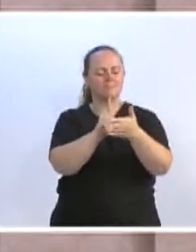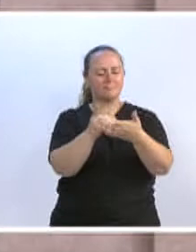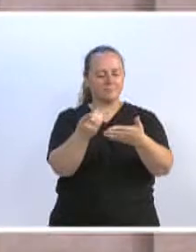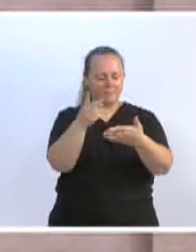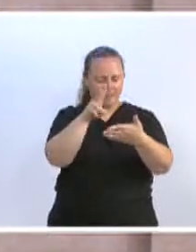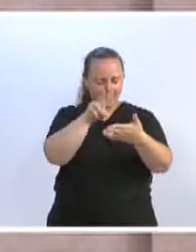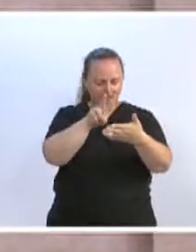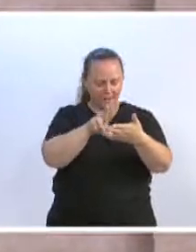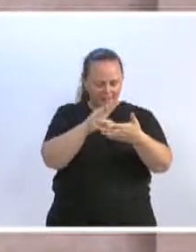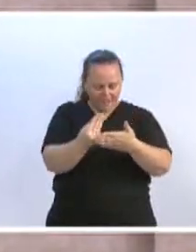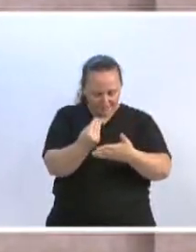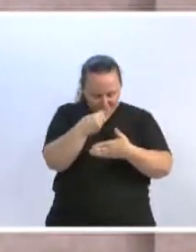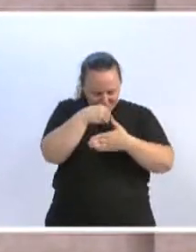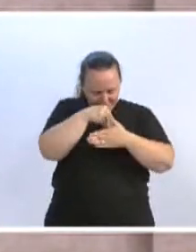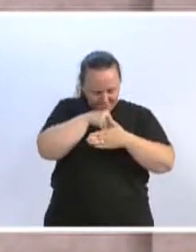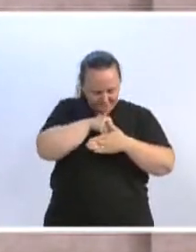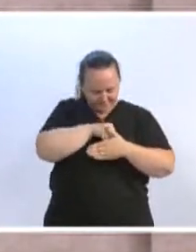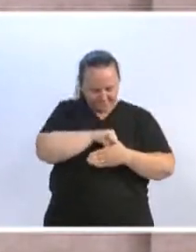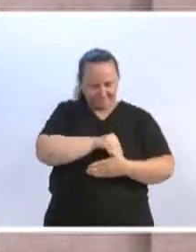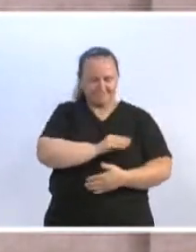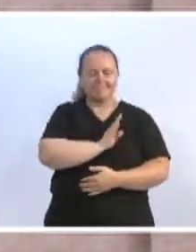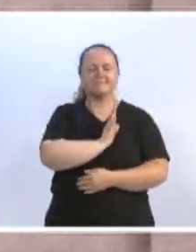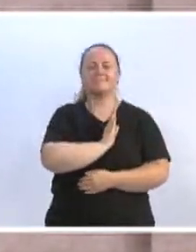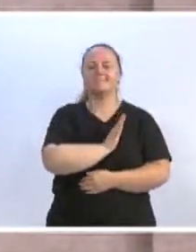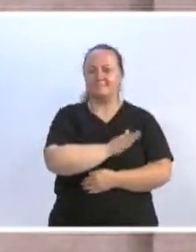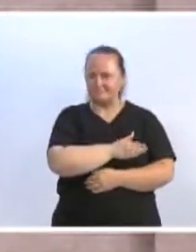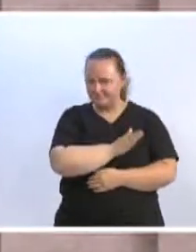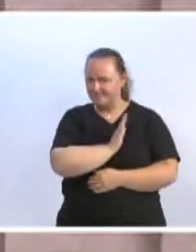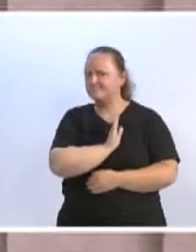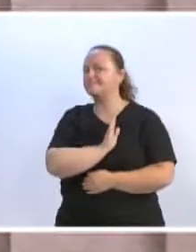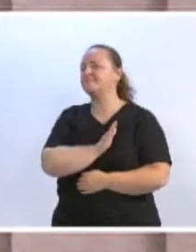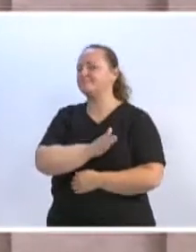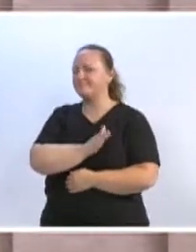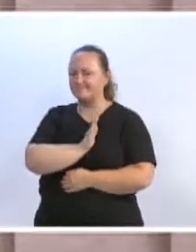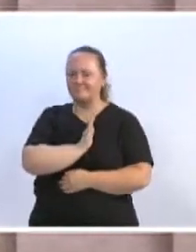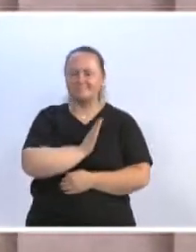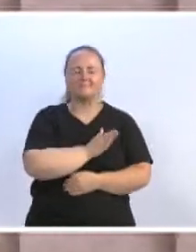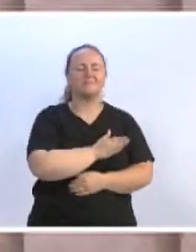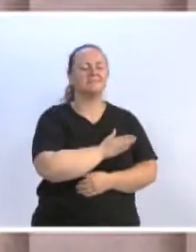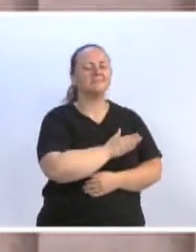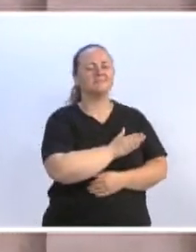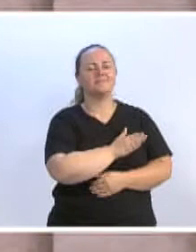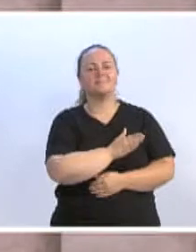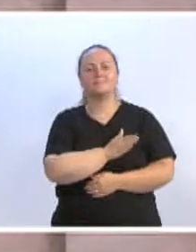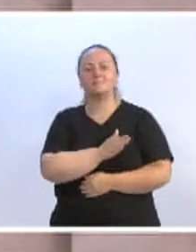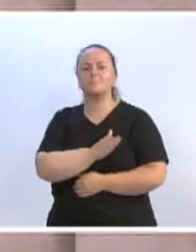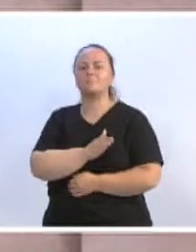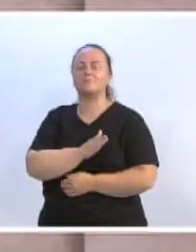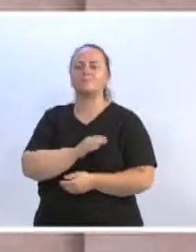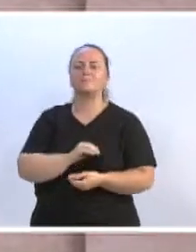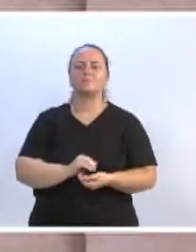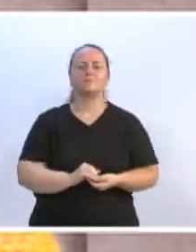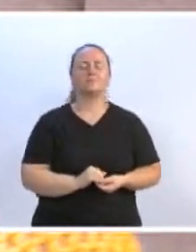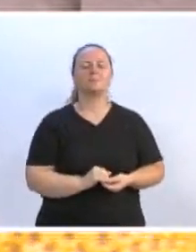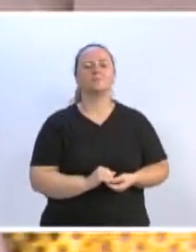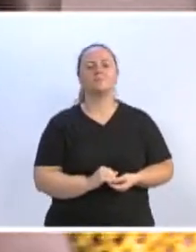Senhor. A tua palavra escondi,